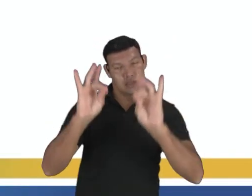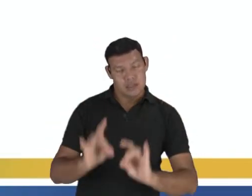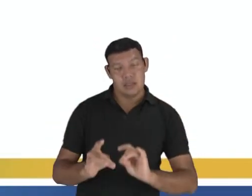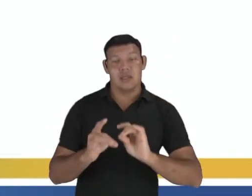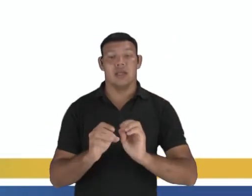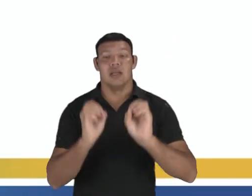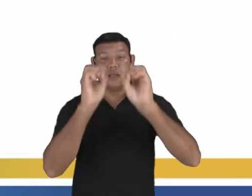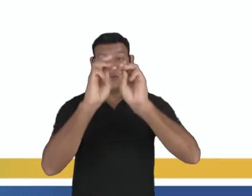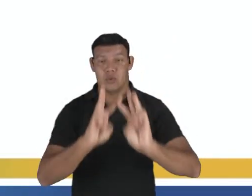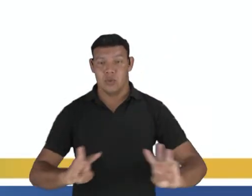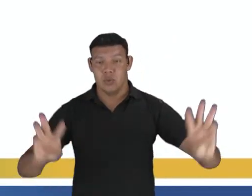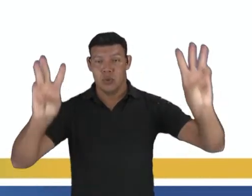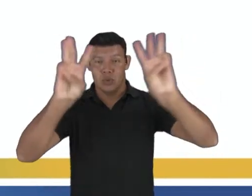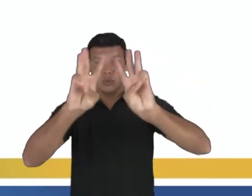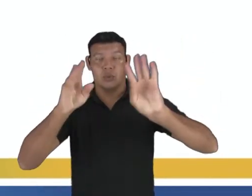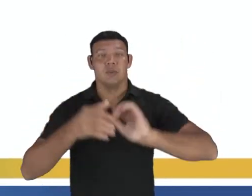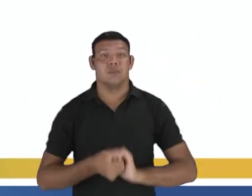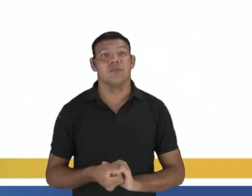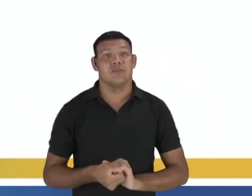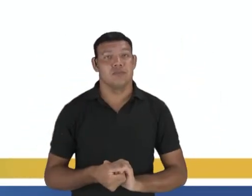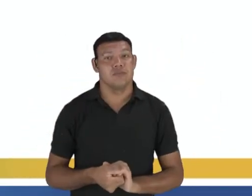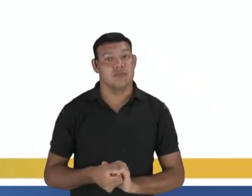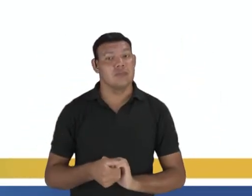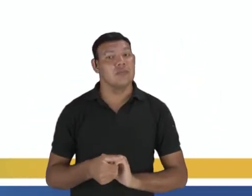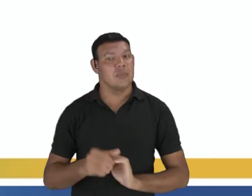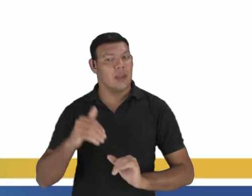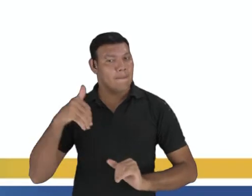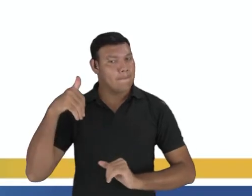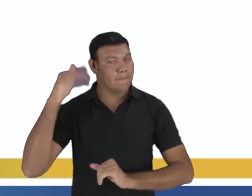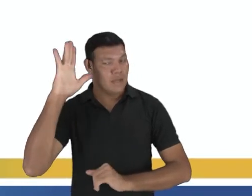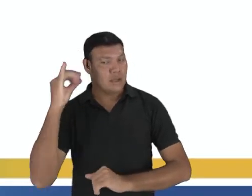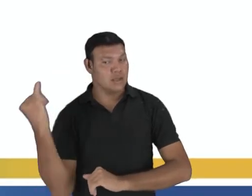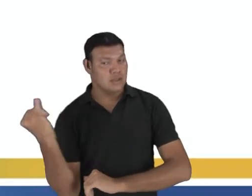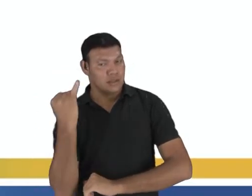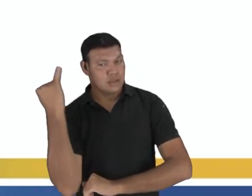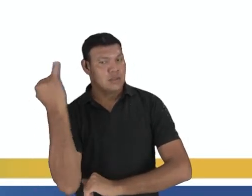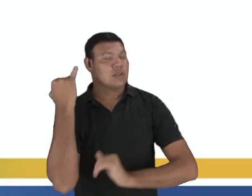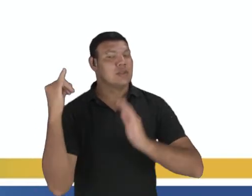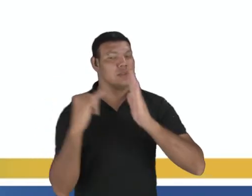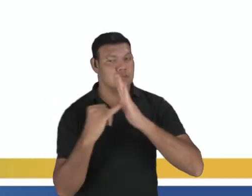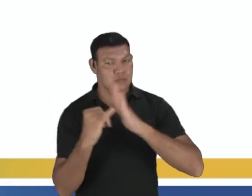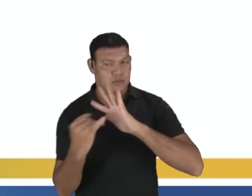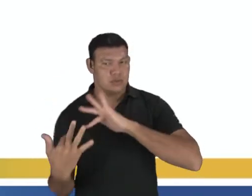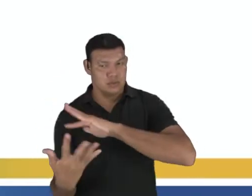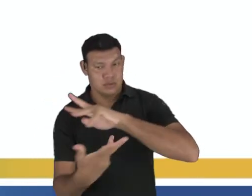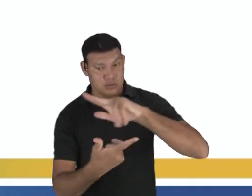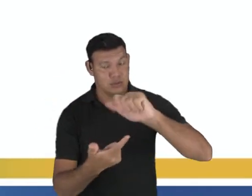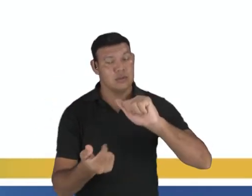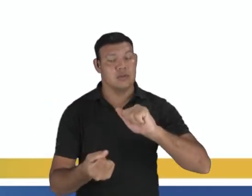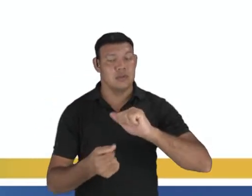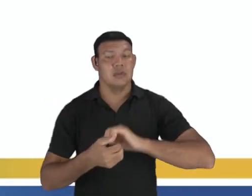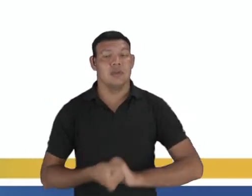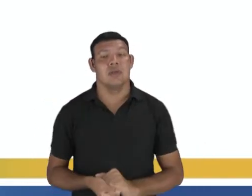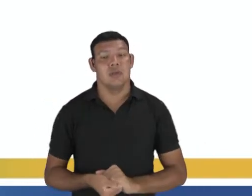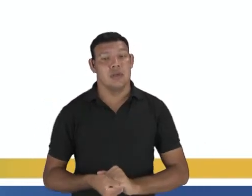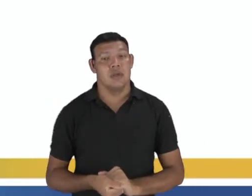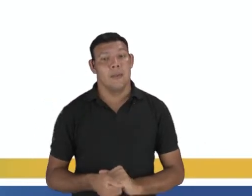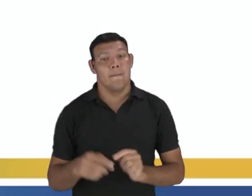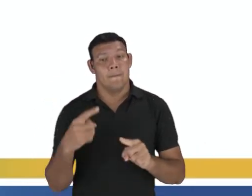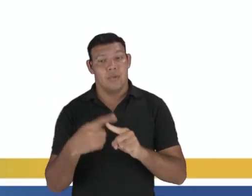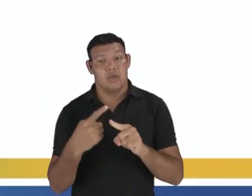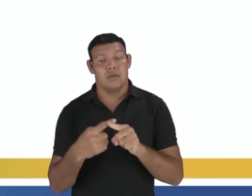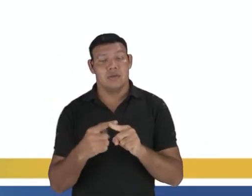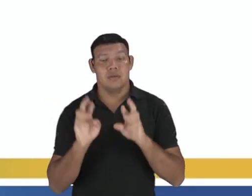Nações Unidas, ela é considerada o mais importante organismo internacional atualmente existente, importante por